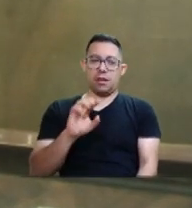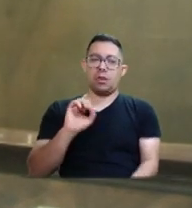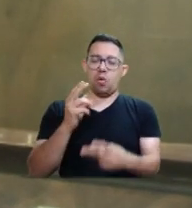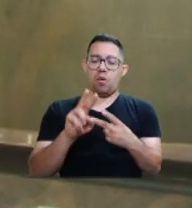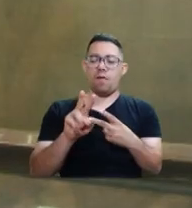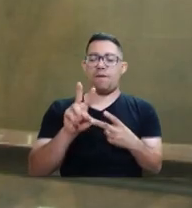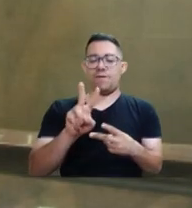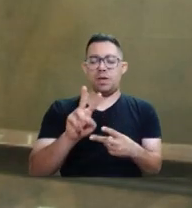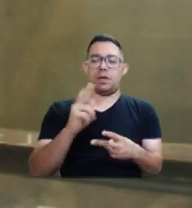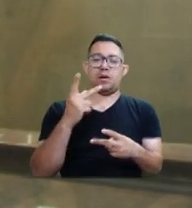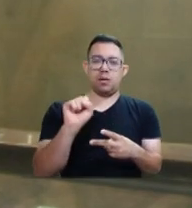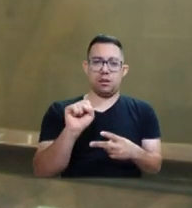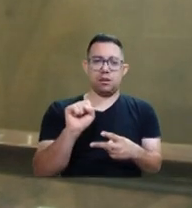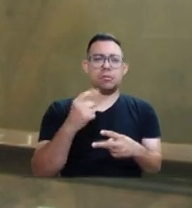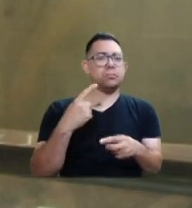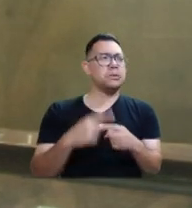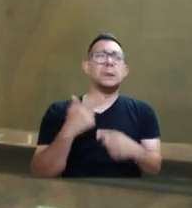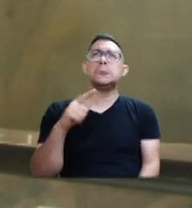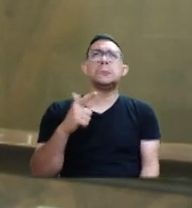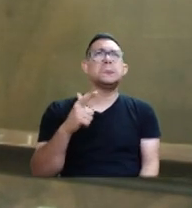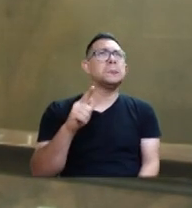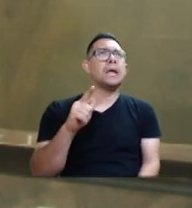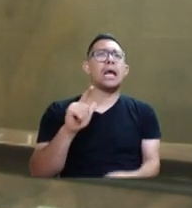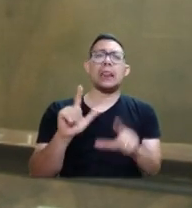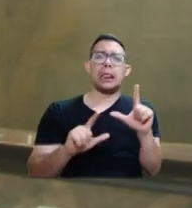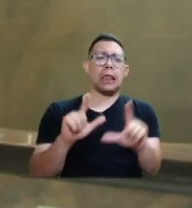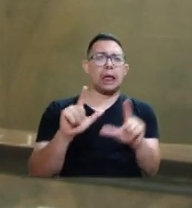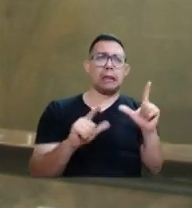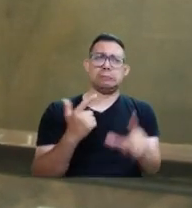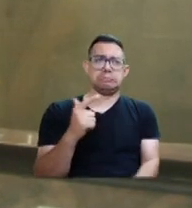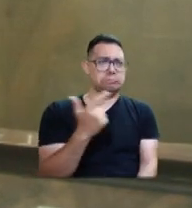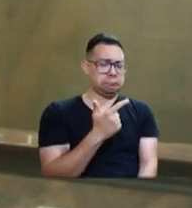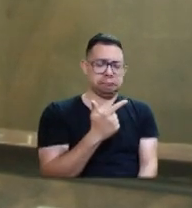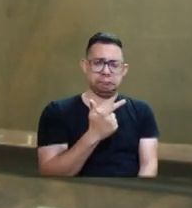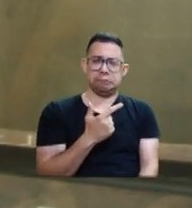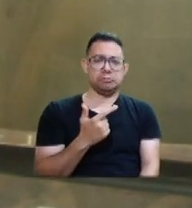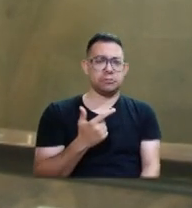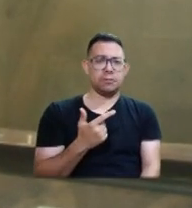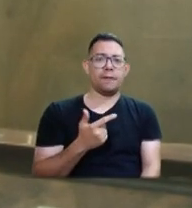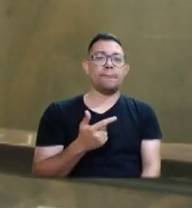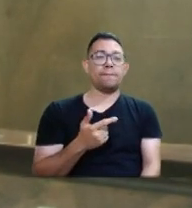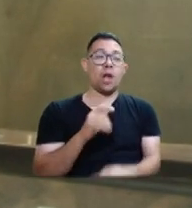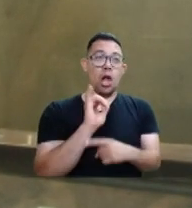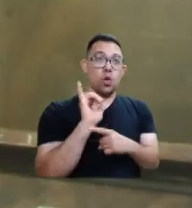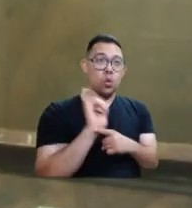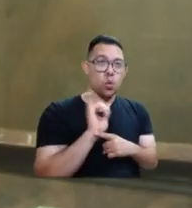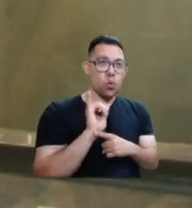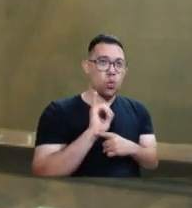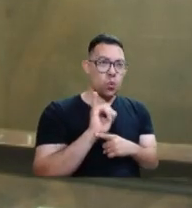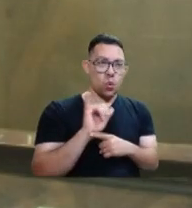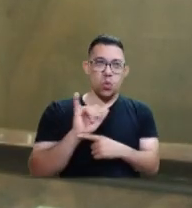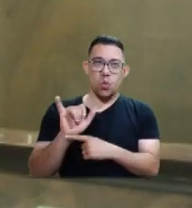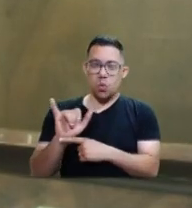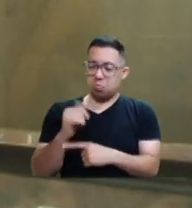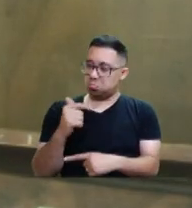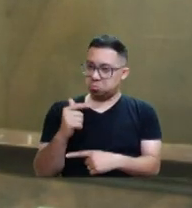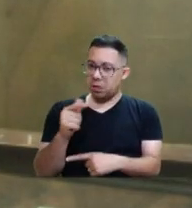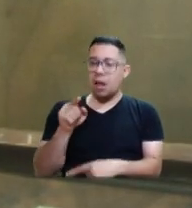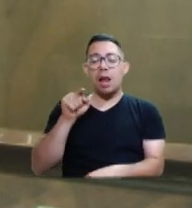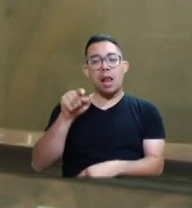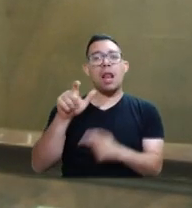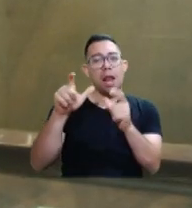né, os DVDs ou VHS, porque não passava na televisão, né? Então, e não tinha